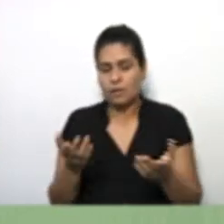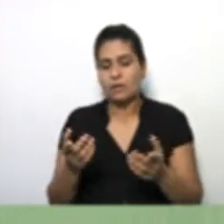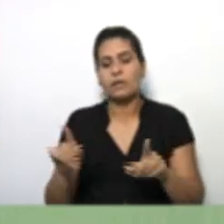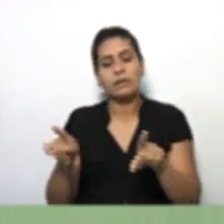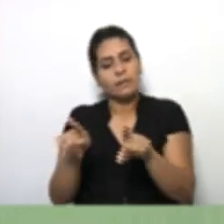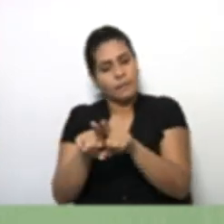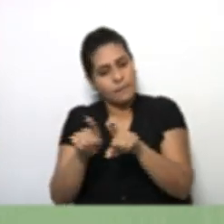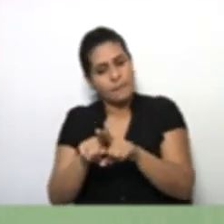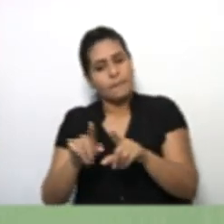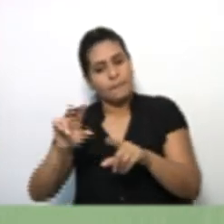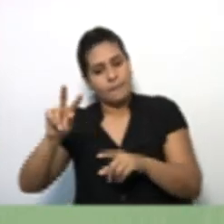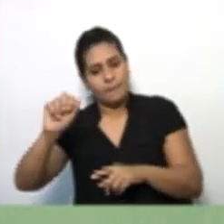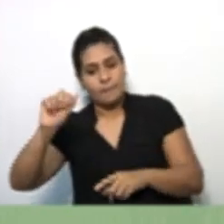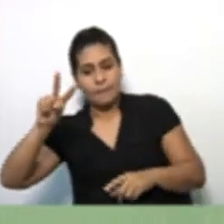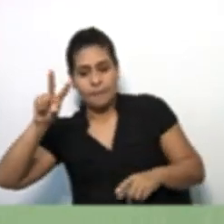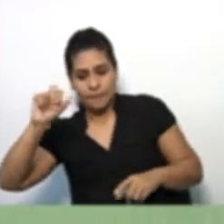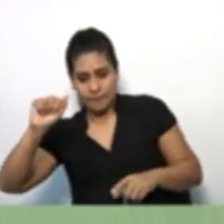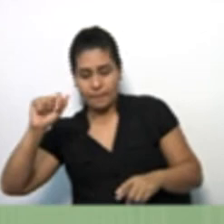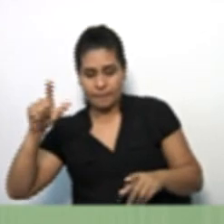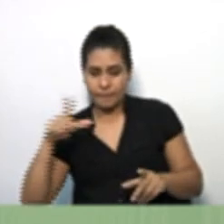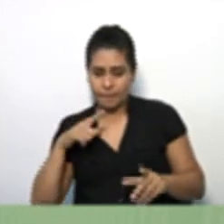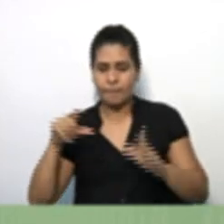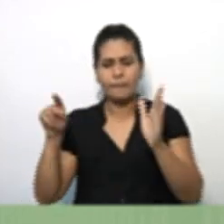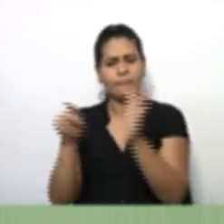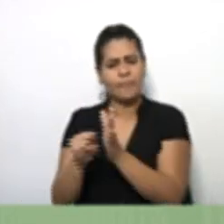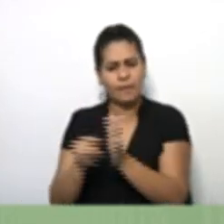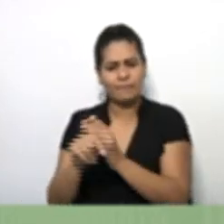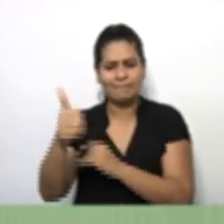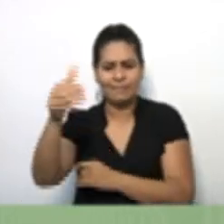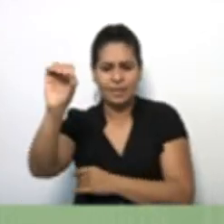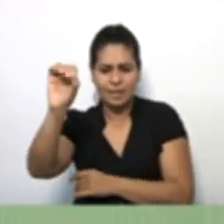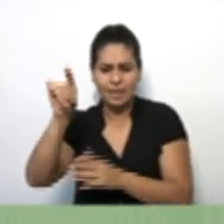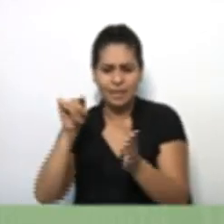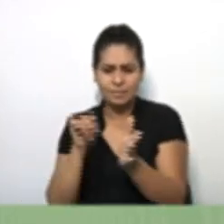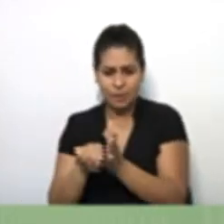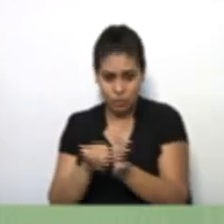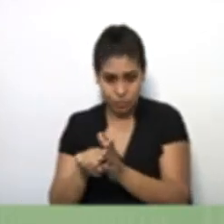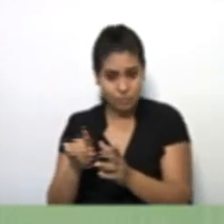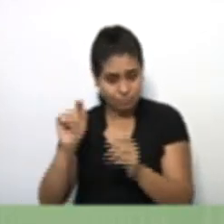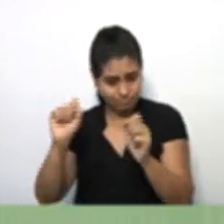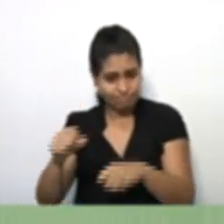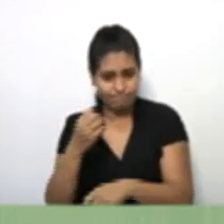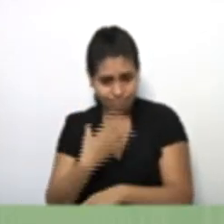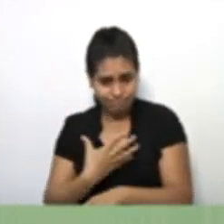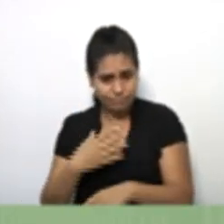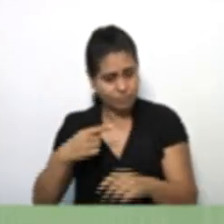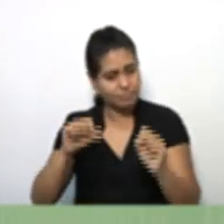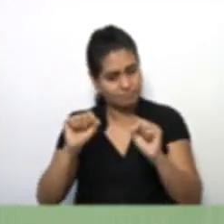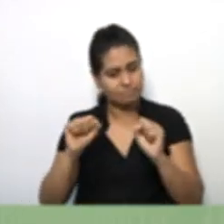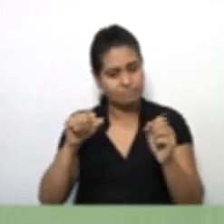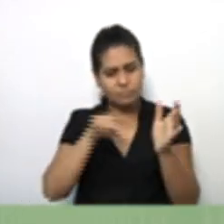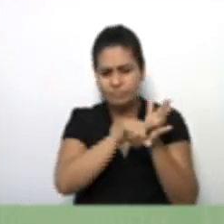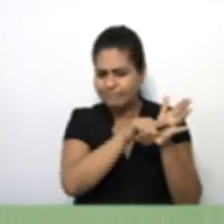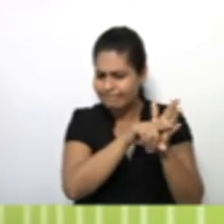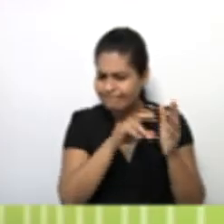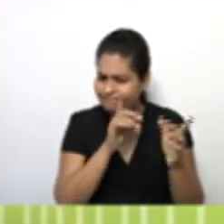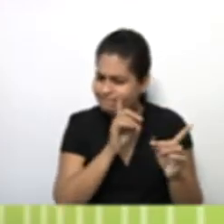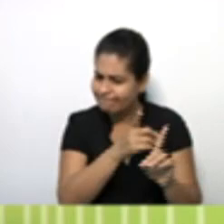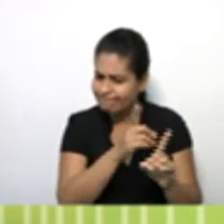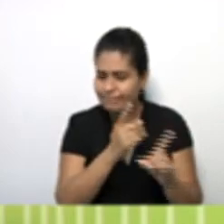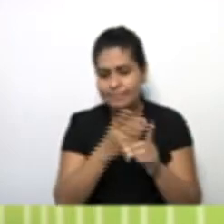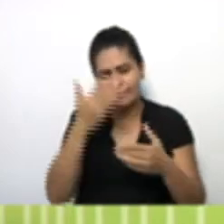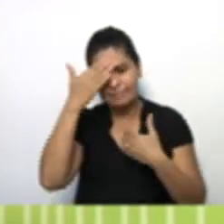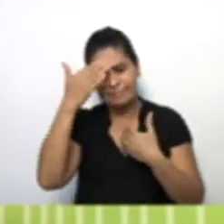E esse AVA está lá com esse questionário, 10 questões, tá? 10 questões muito boas, tá? Agradeço demais a